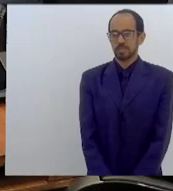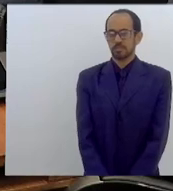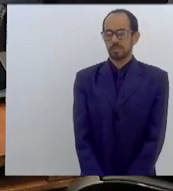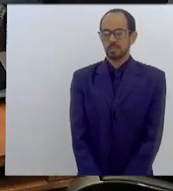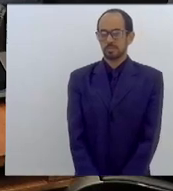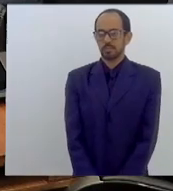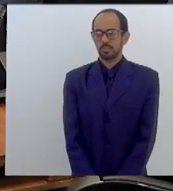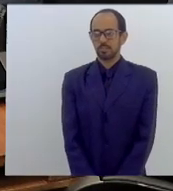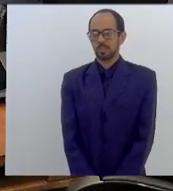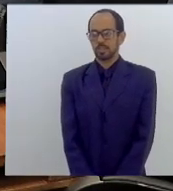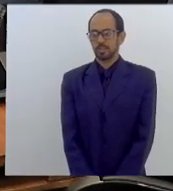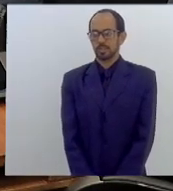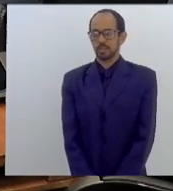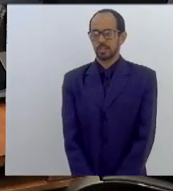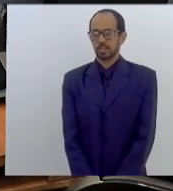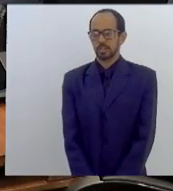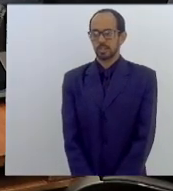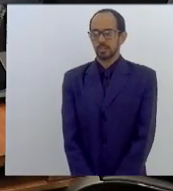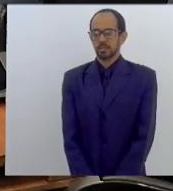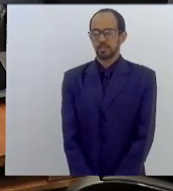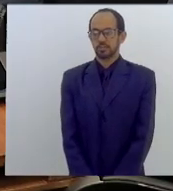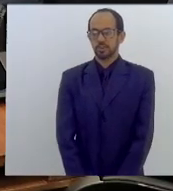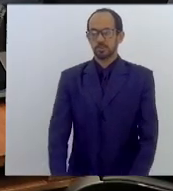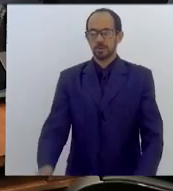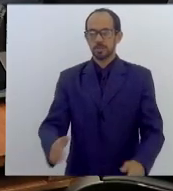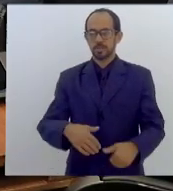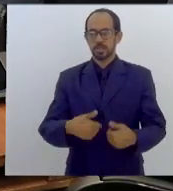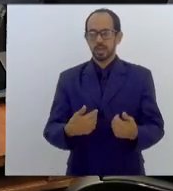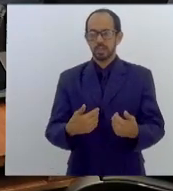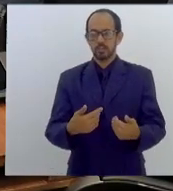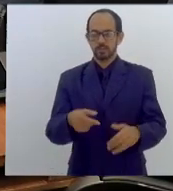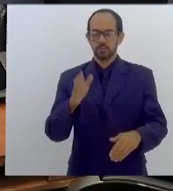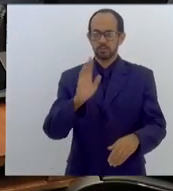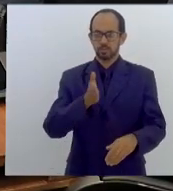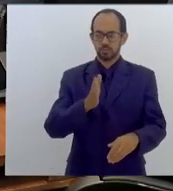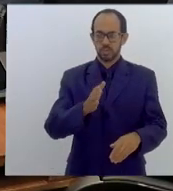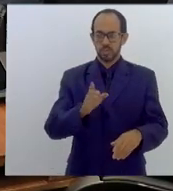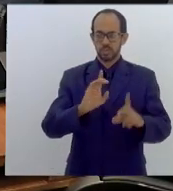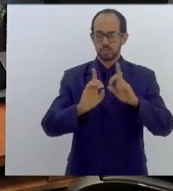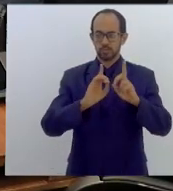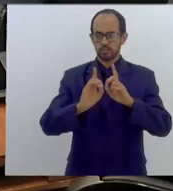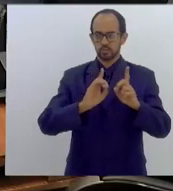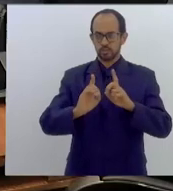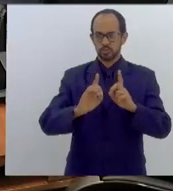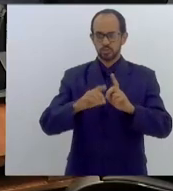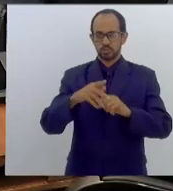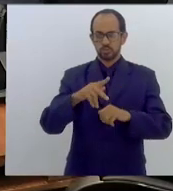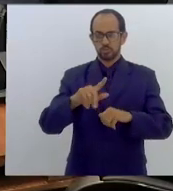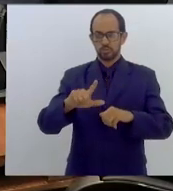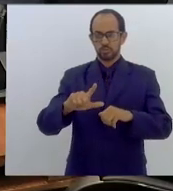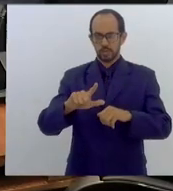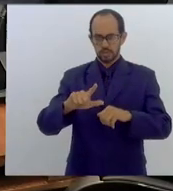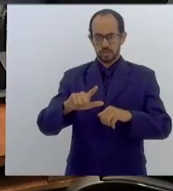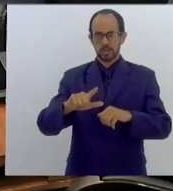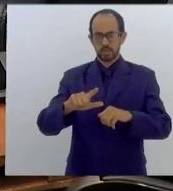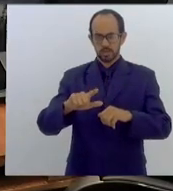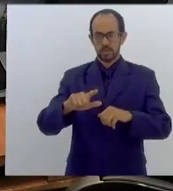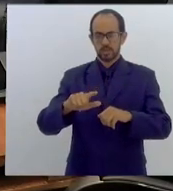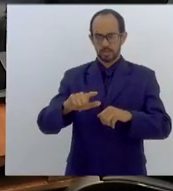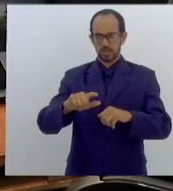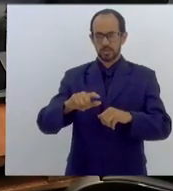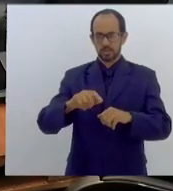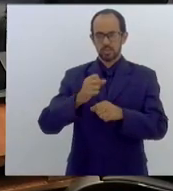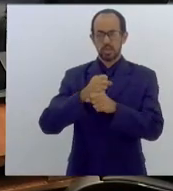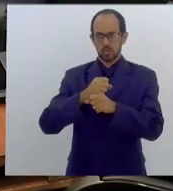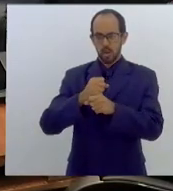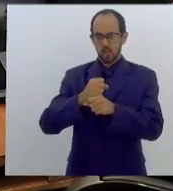Senhor presidente, eu já coloquei na minha intervenção, discutindo esse projeto de lei orçamentária anual, mas quero reiterar